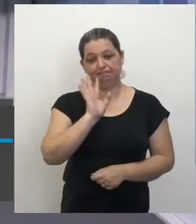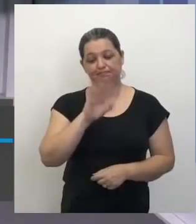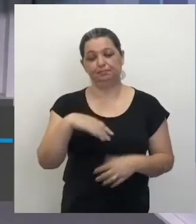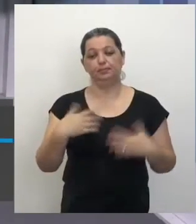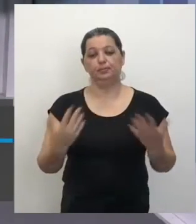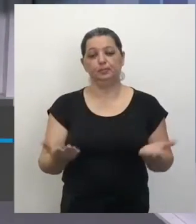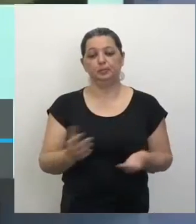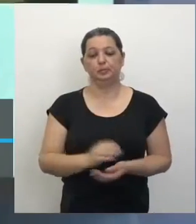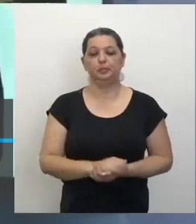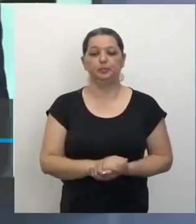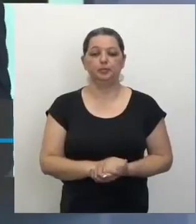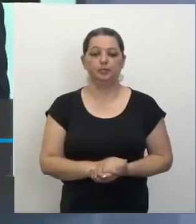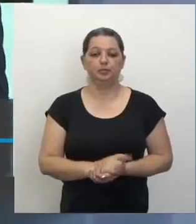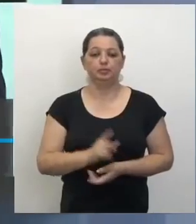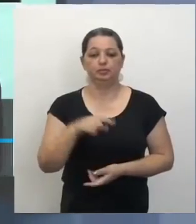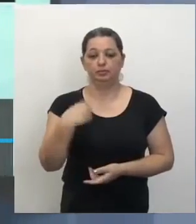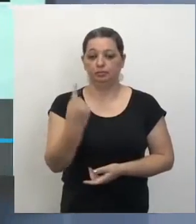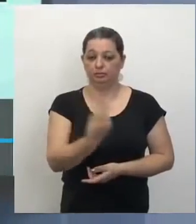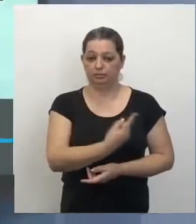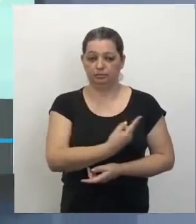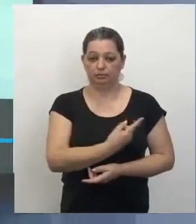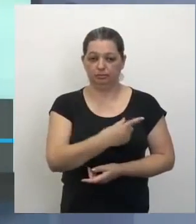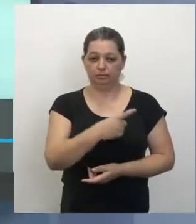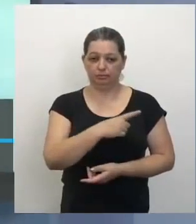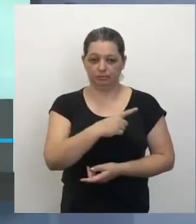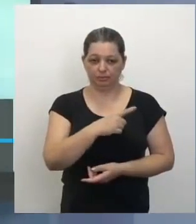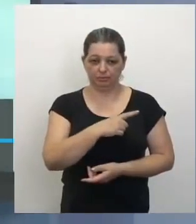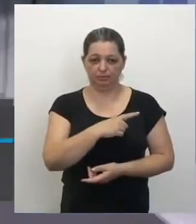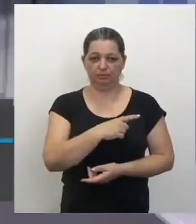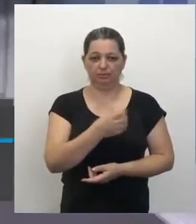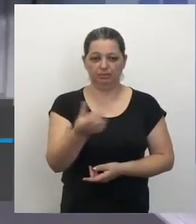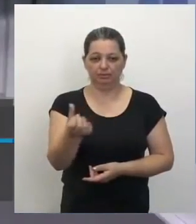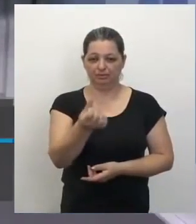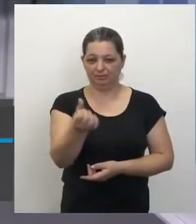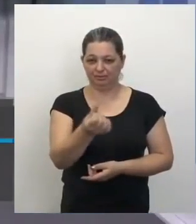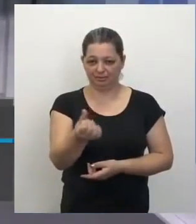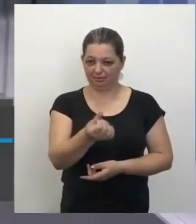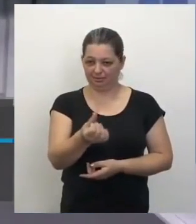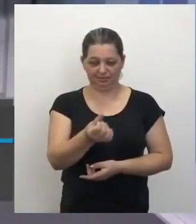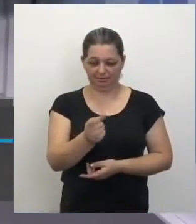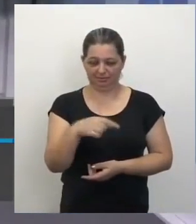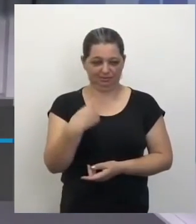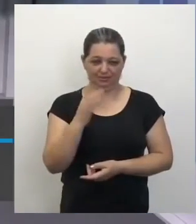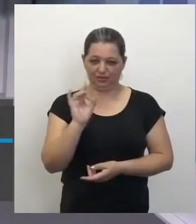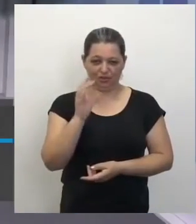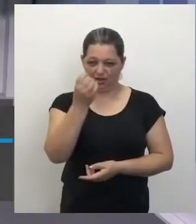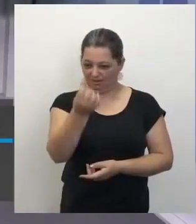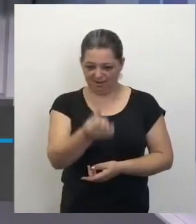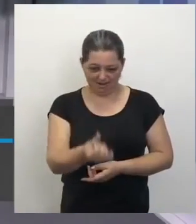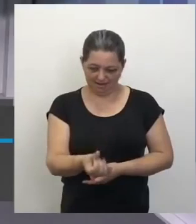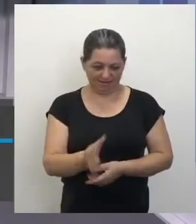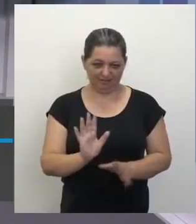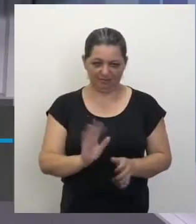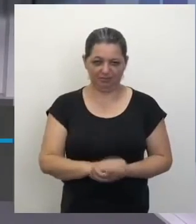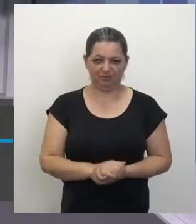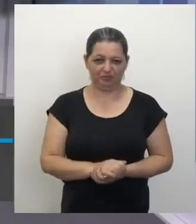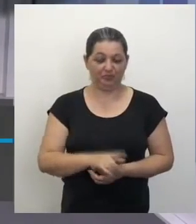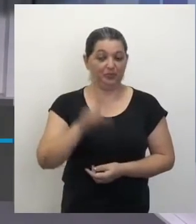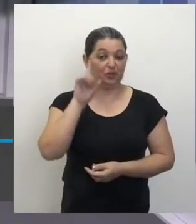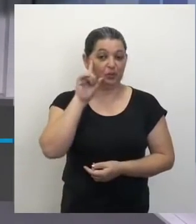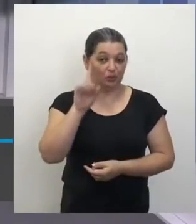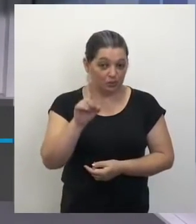que para nós só existe o sextou. Né? Para nós, o dia que é aquele dia que tem